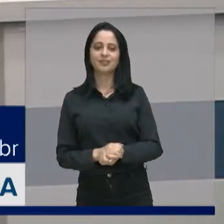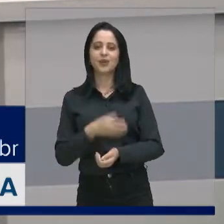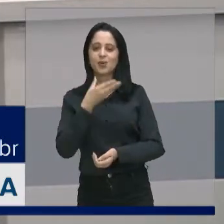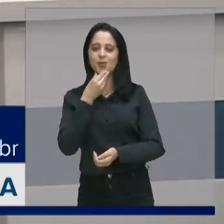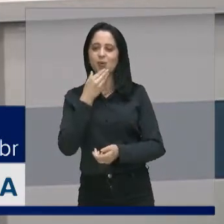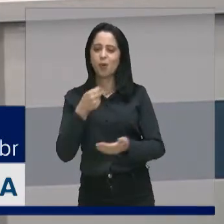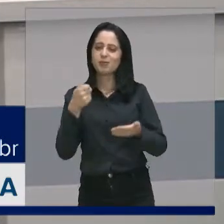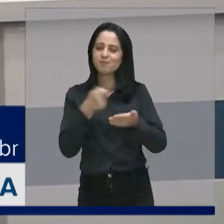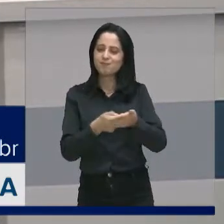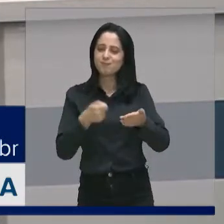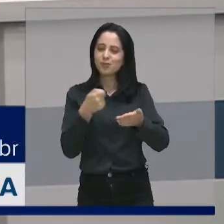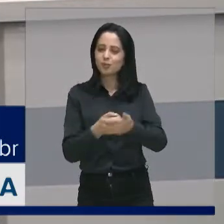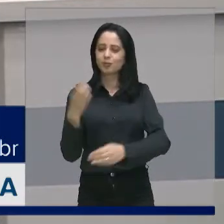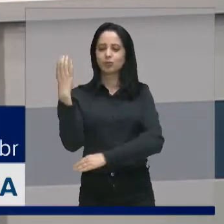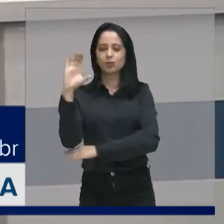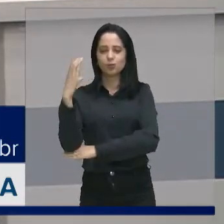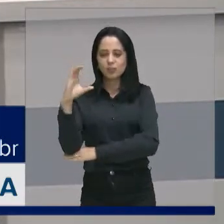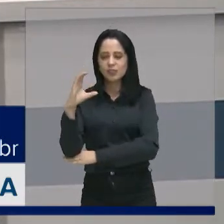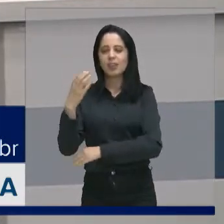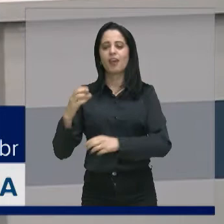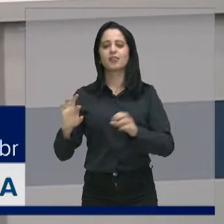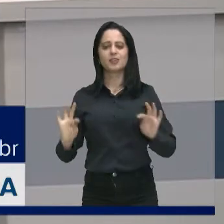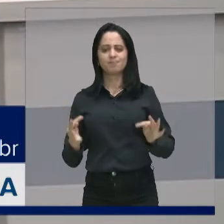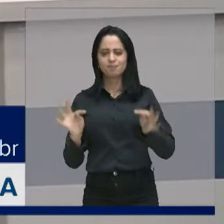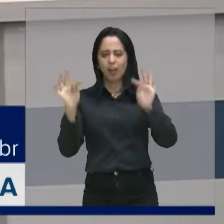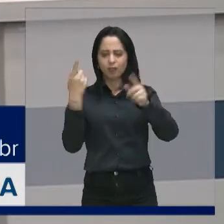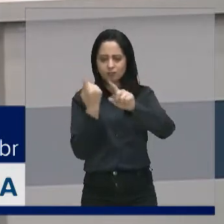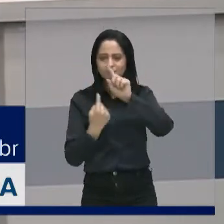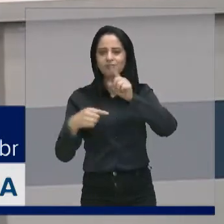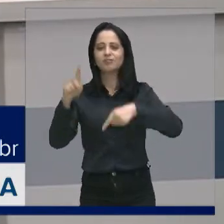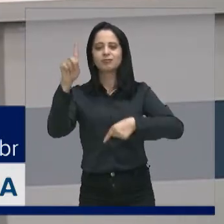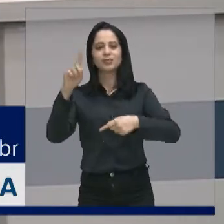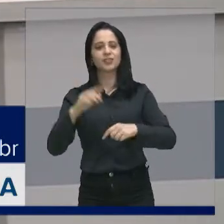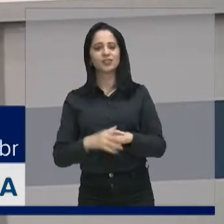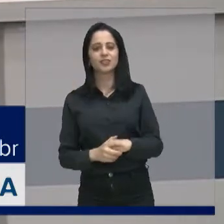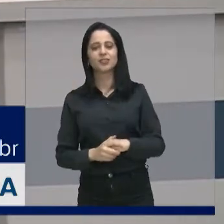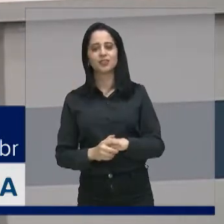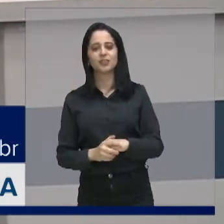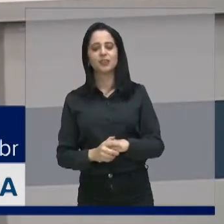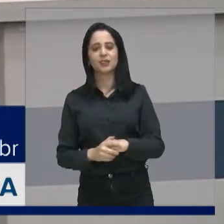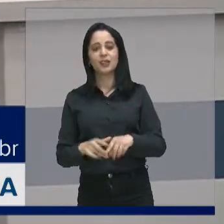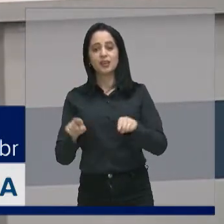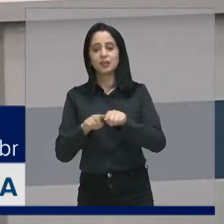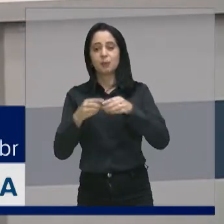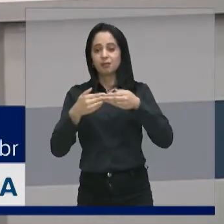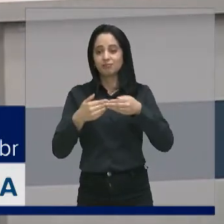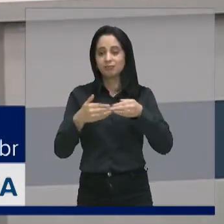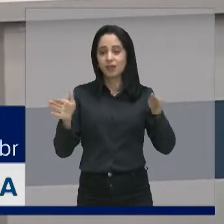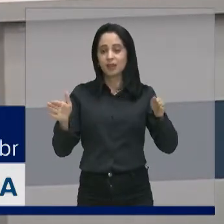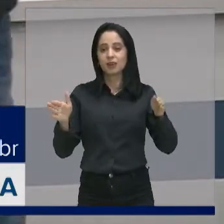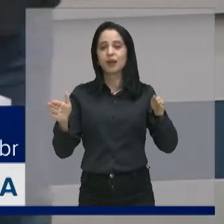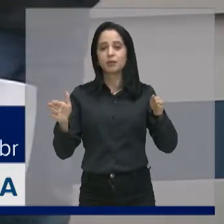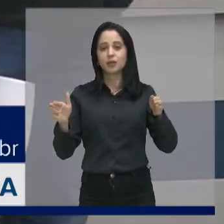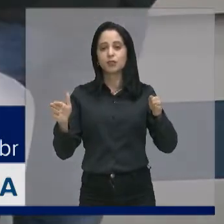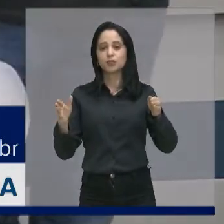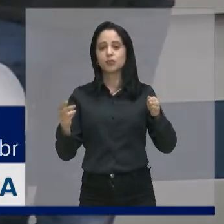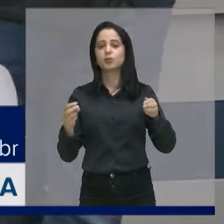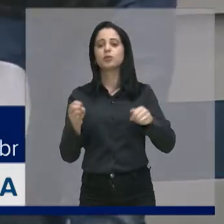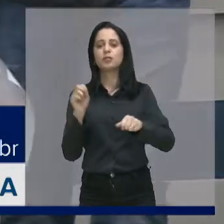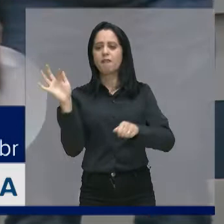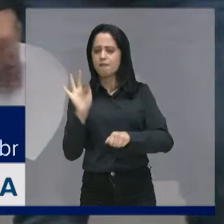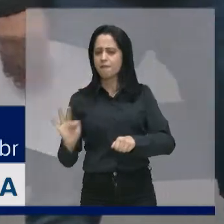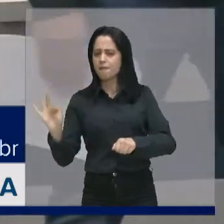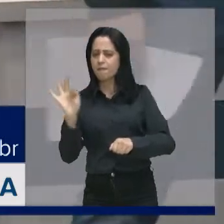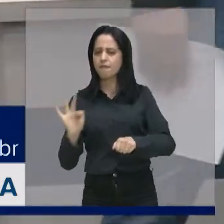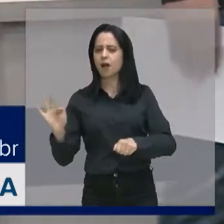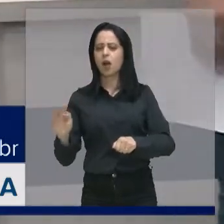pela ciência, pela tecnologia, pela abertura de novas vagas nas universidades,